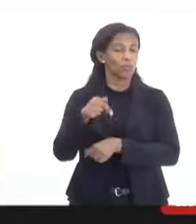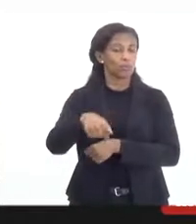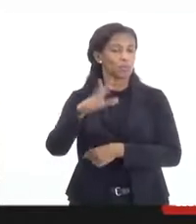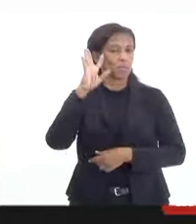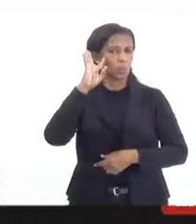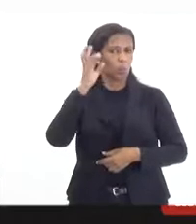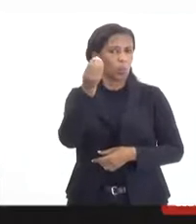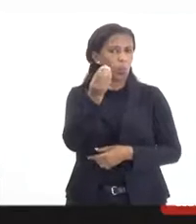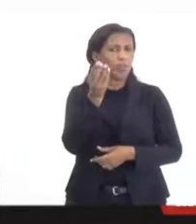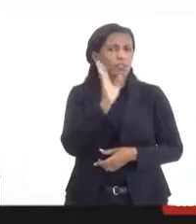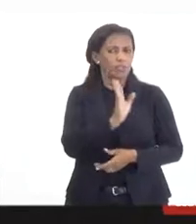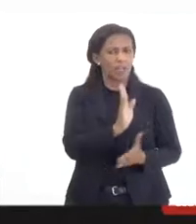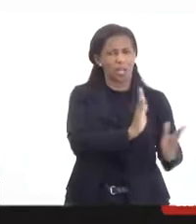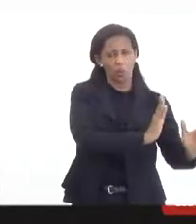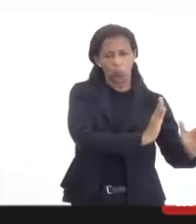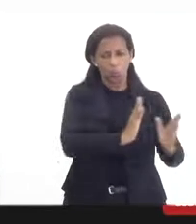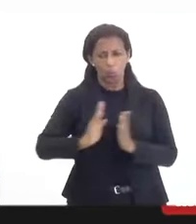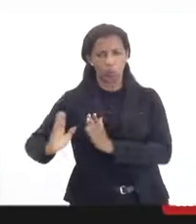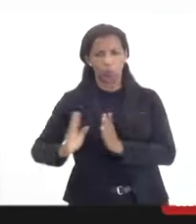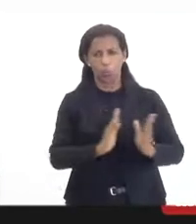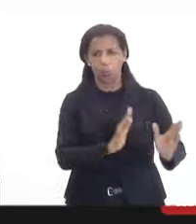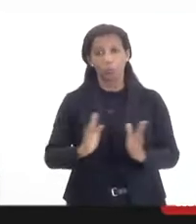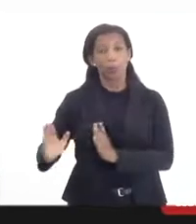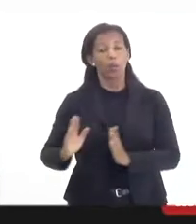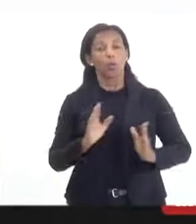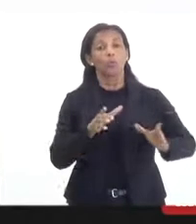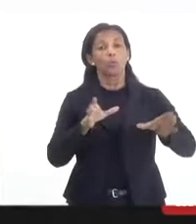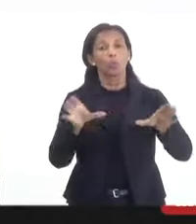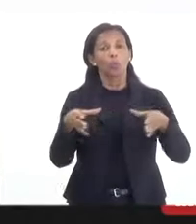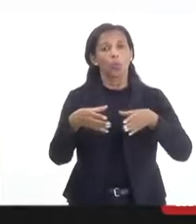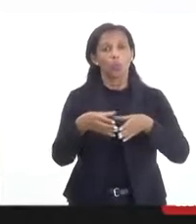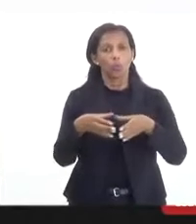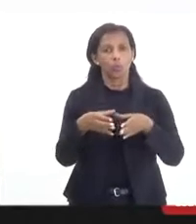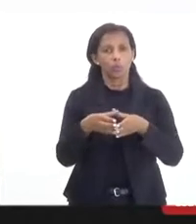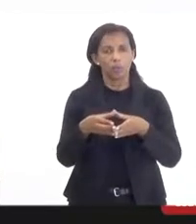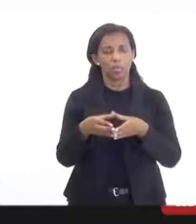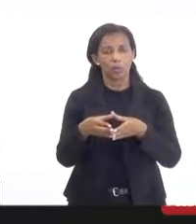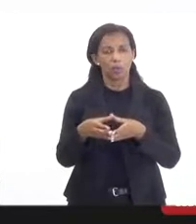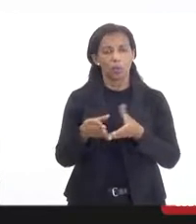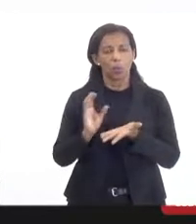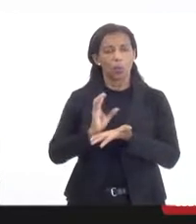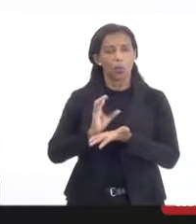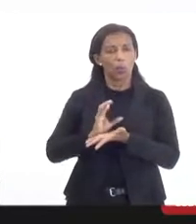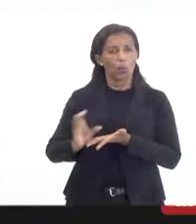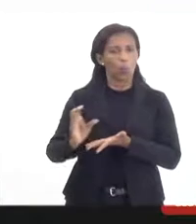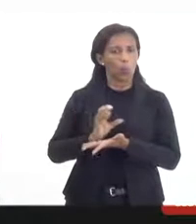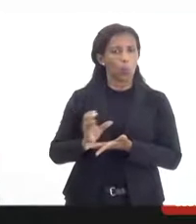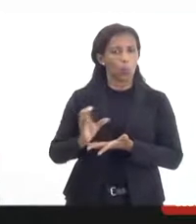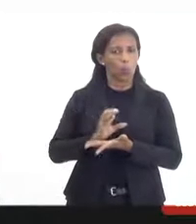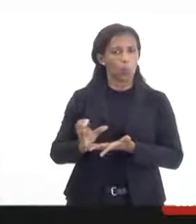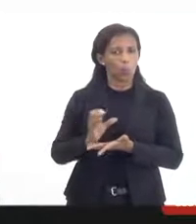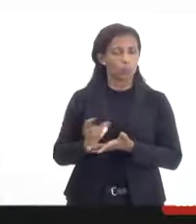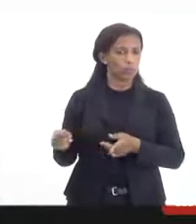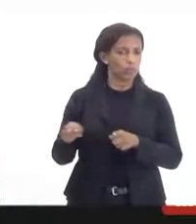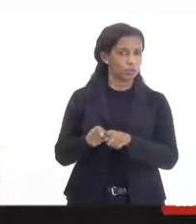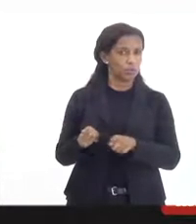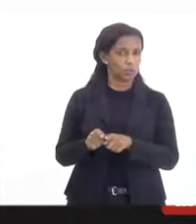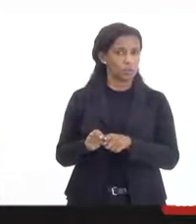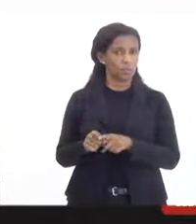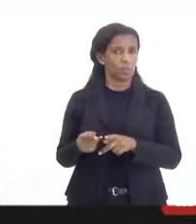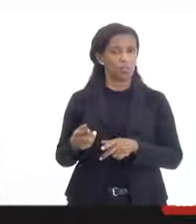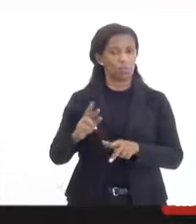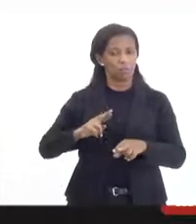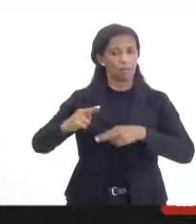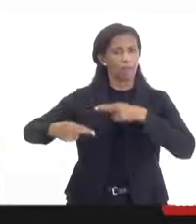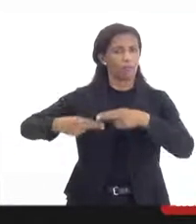decisões recorrentes no âmbito do Conselho de Contribuintes que têm sido também reformadas, né? Então, notem que nós temos aqui